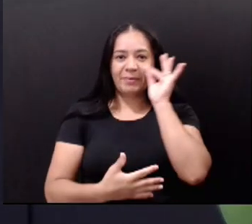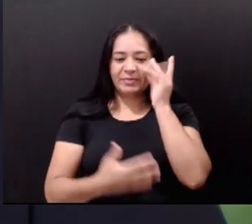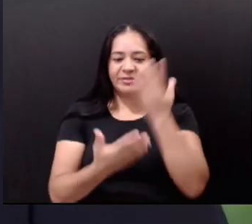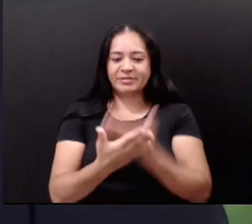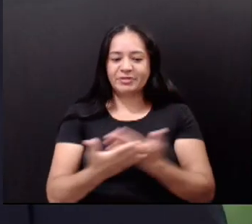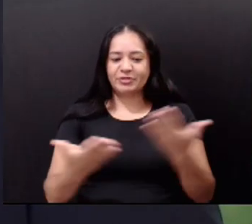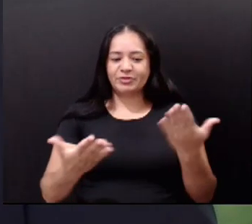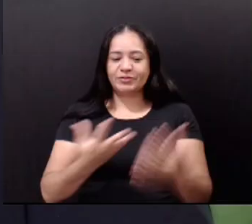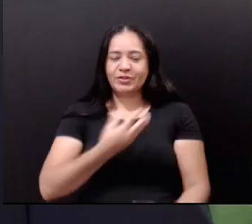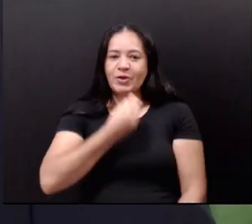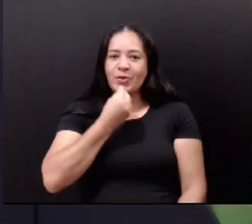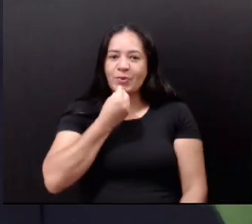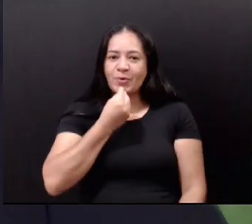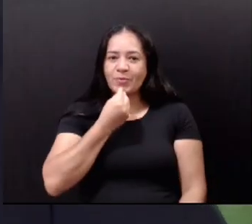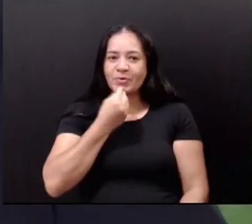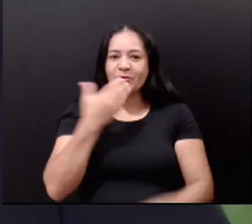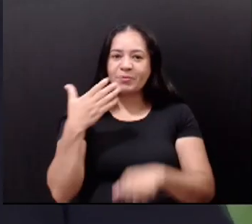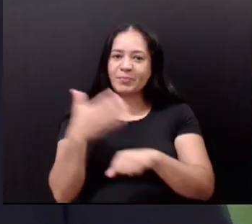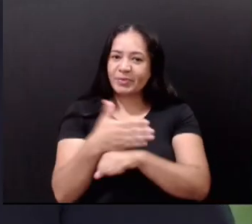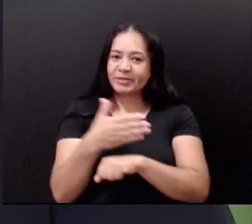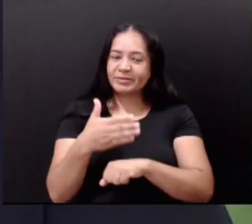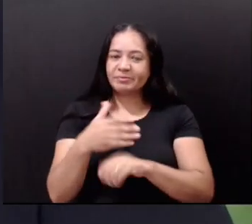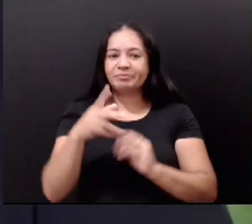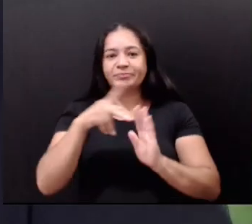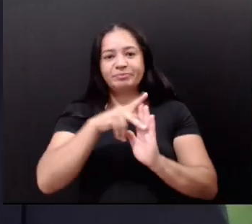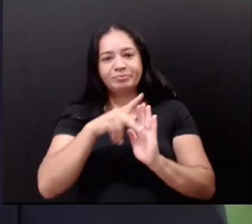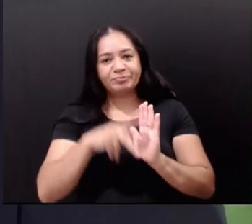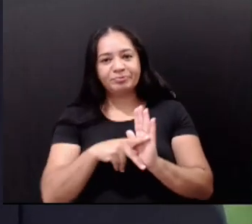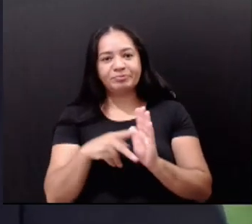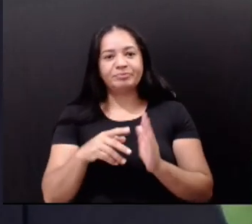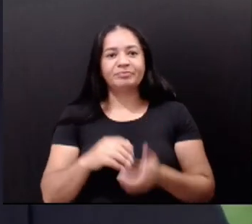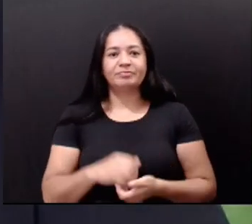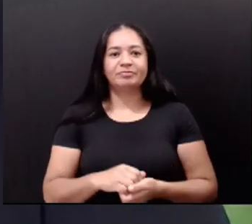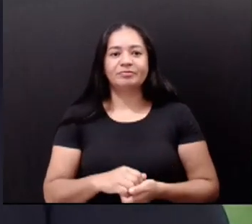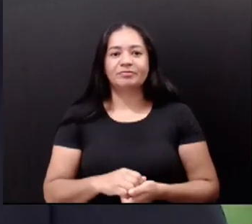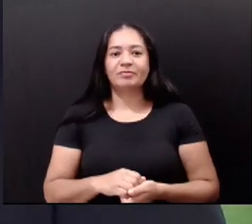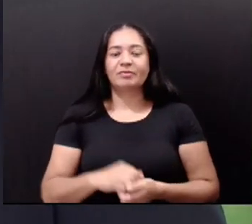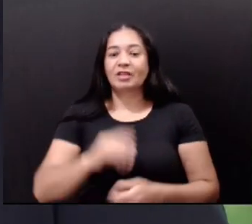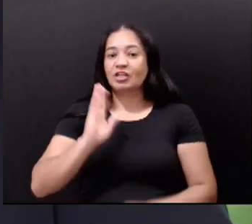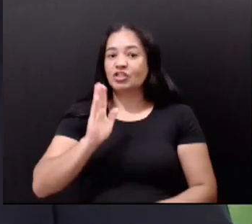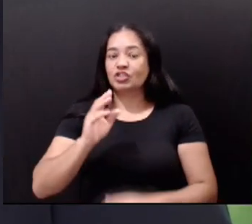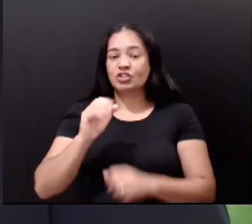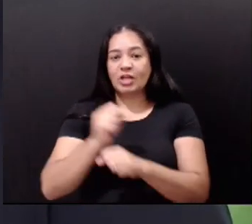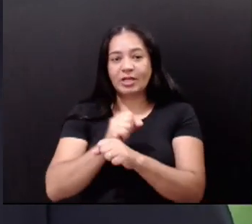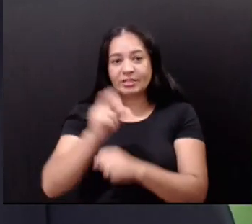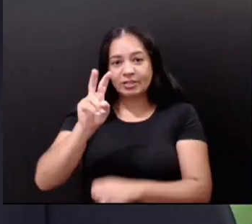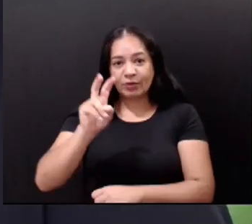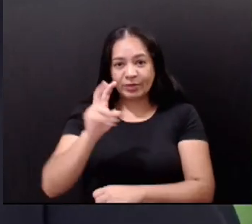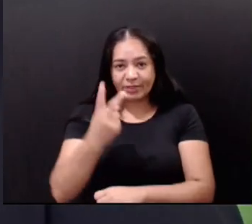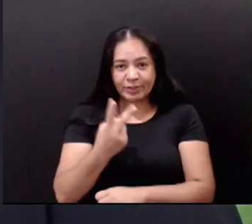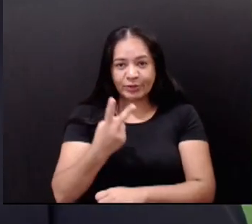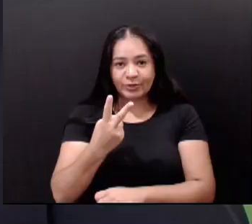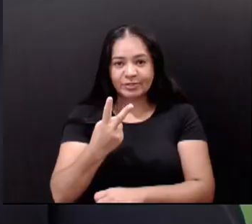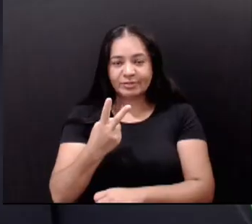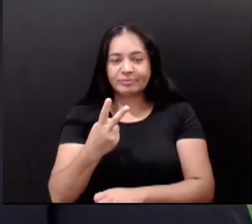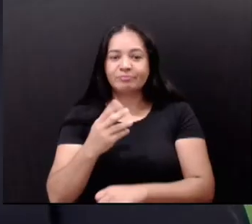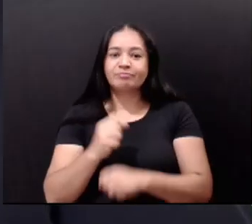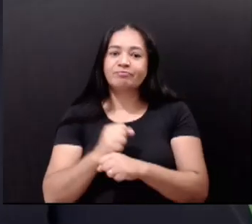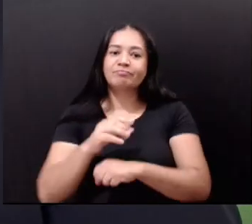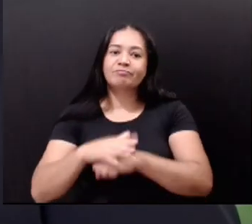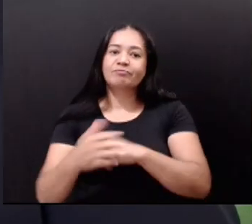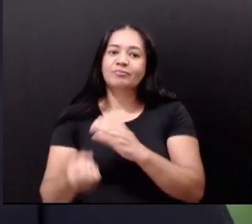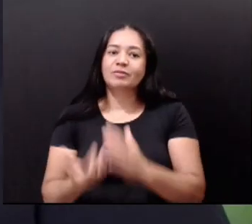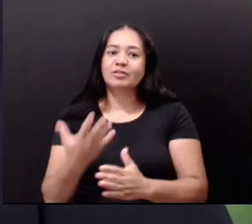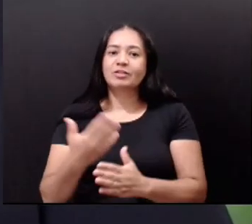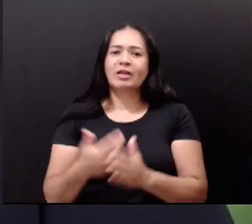programa também. A SETA completou 52 anos de fundação, né? Ela funcionou antes de ter